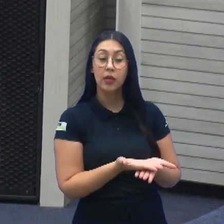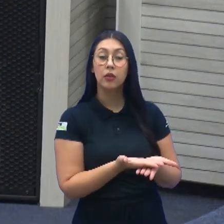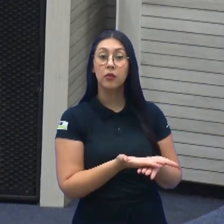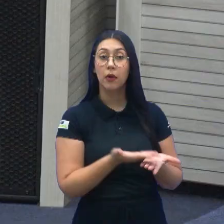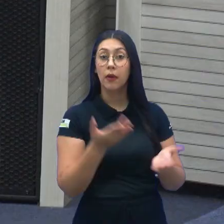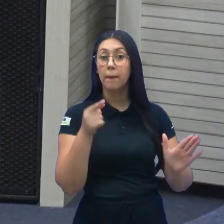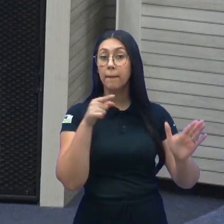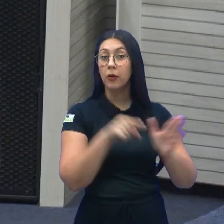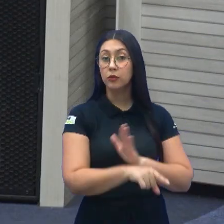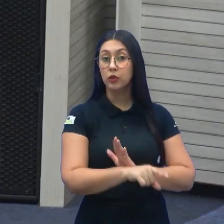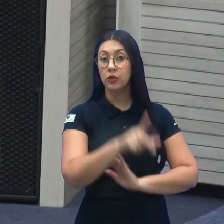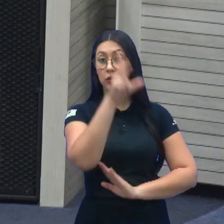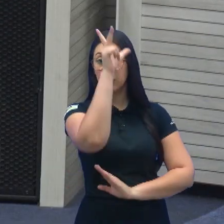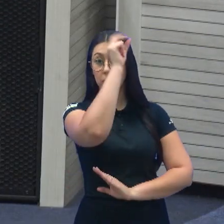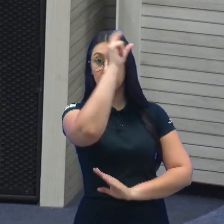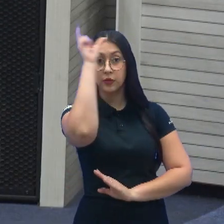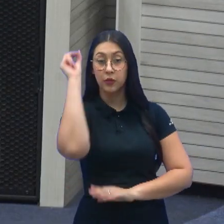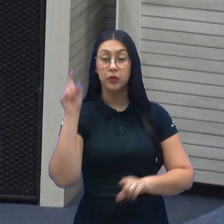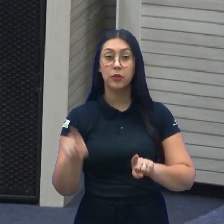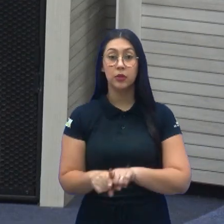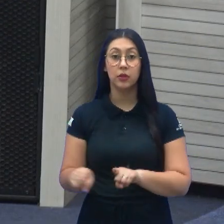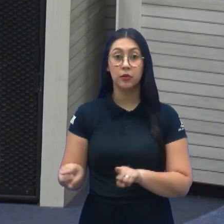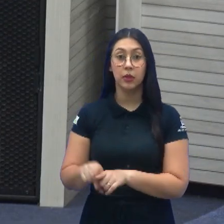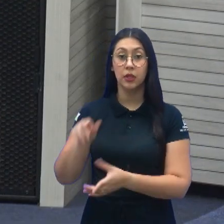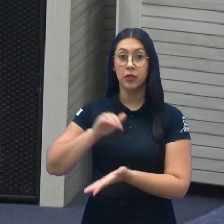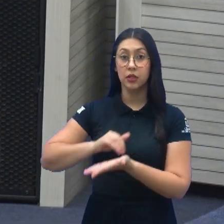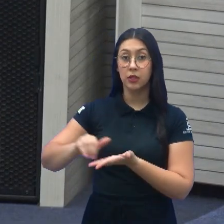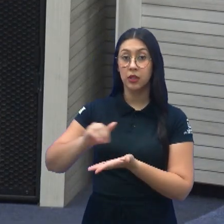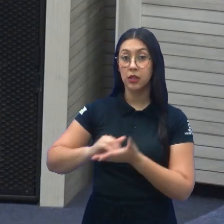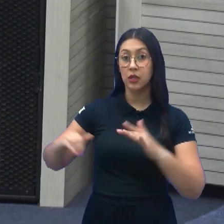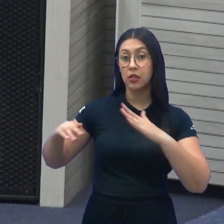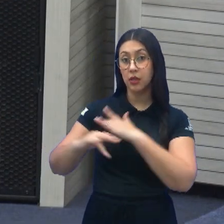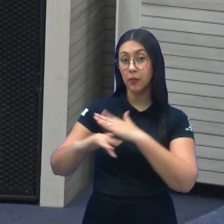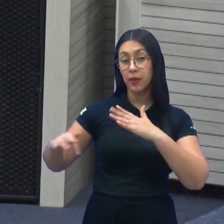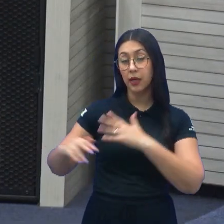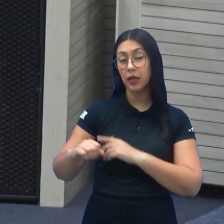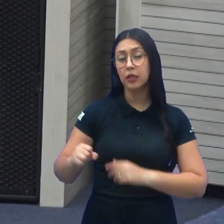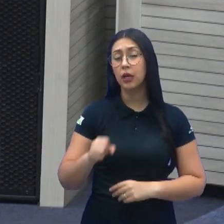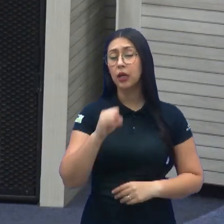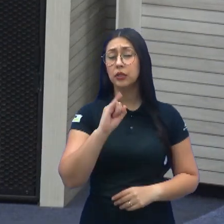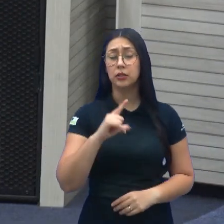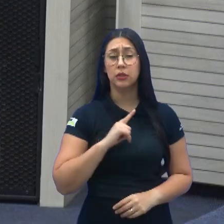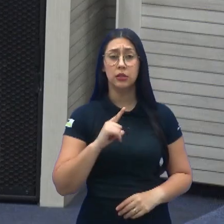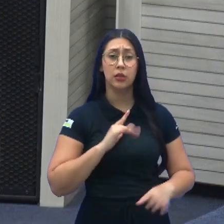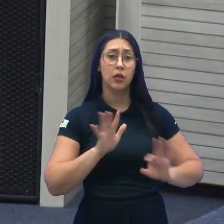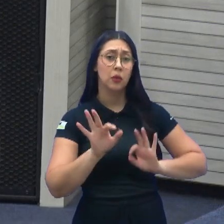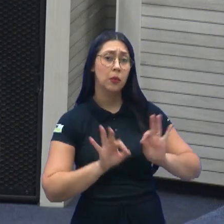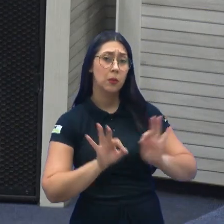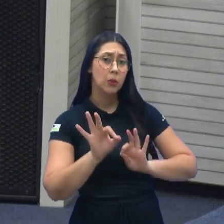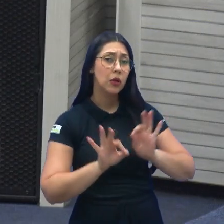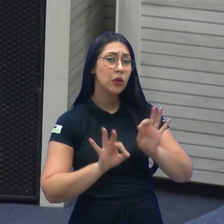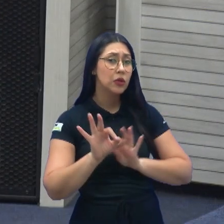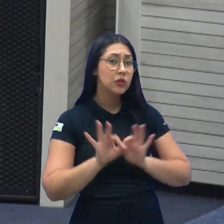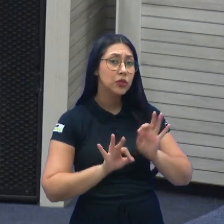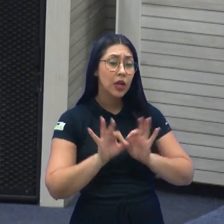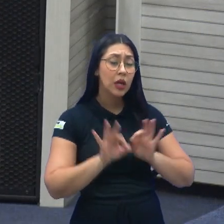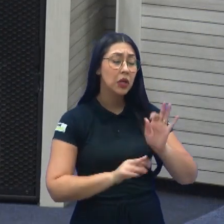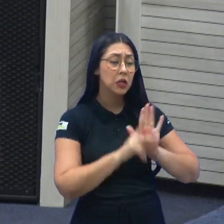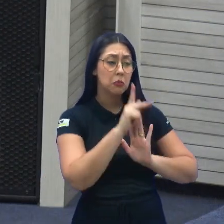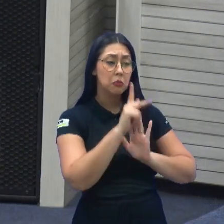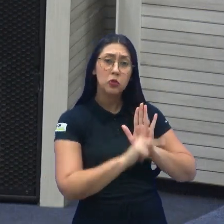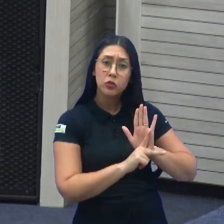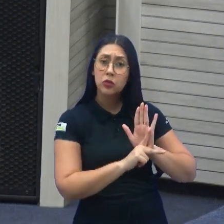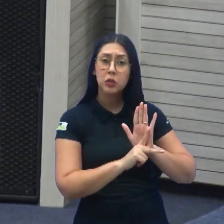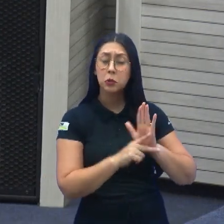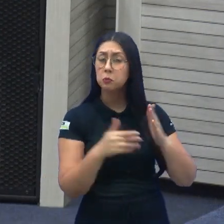Prefeitura, perguntando para a Secretaria de Mobilidade se tem algum projeto, algum planejamento, alguma direção lá